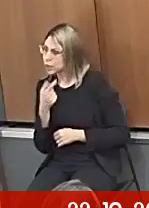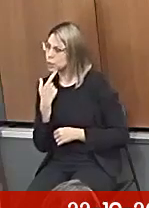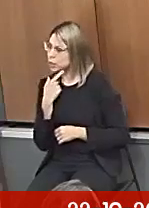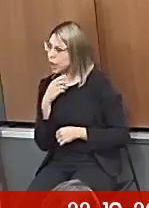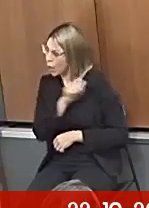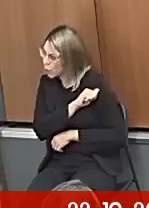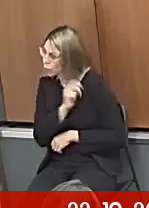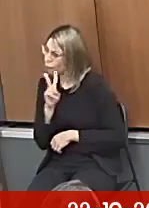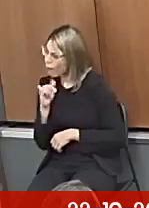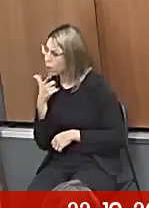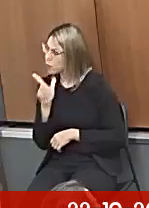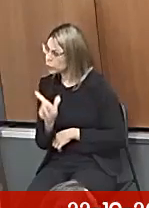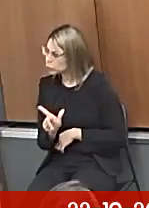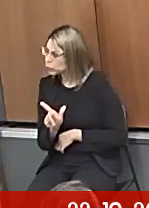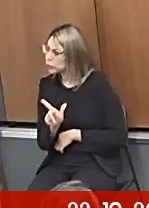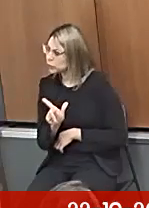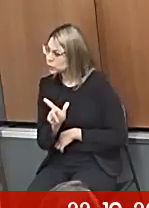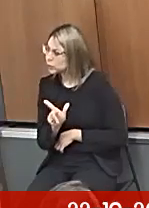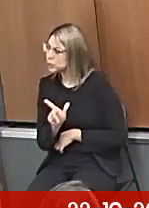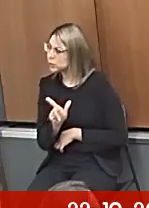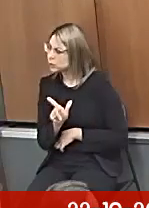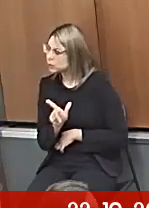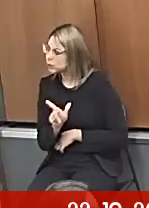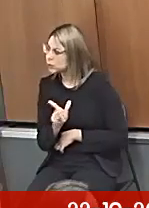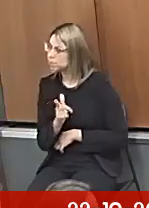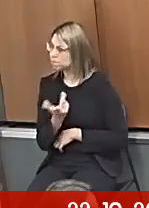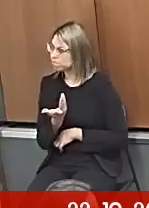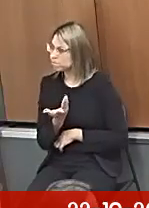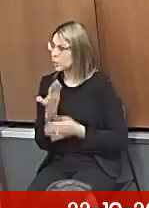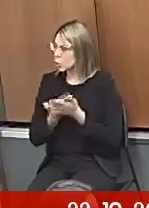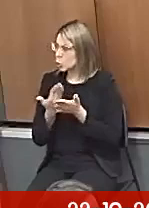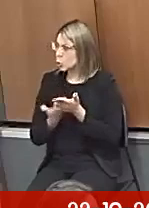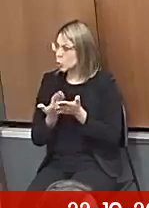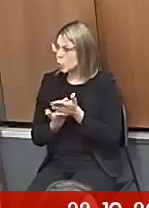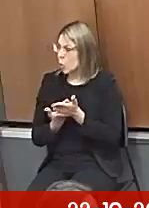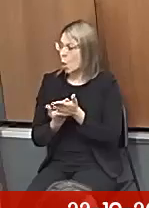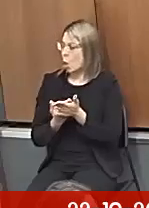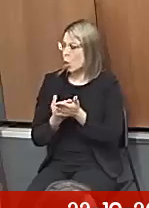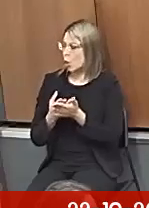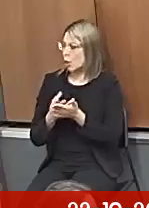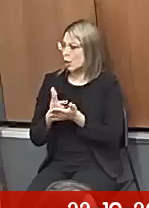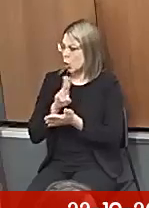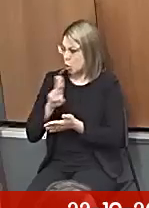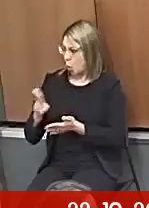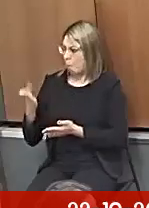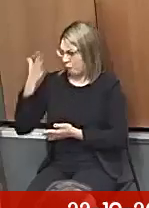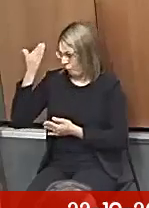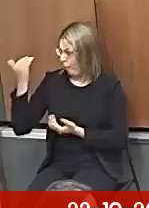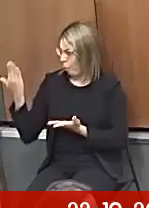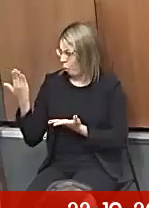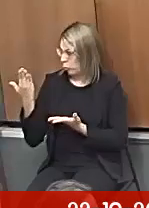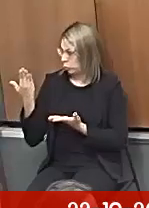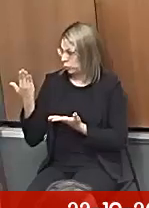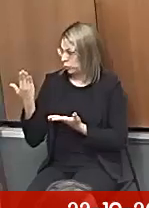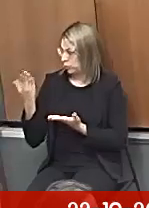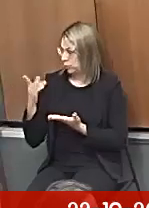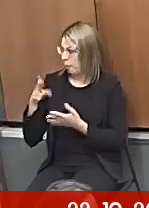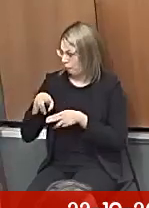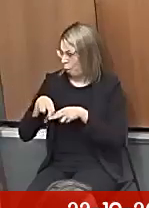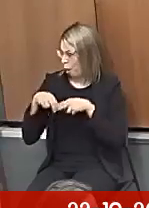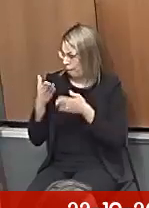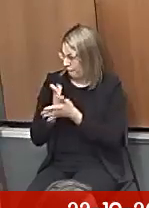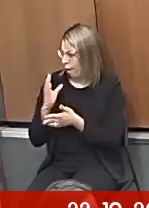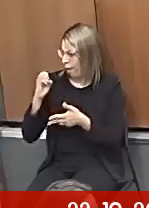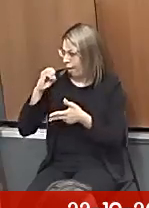menino ele vai colocar o nome da escola no ranking do Enem? Porque